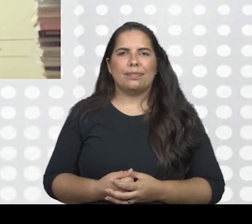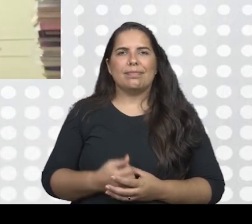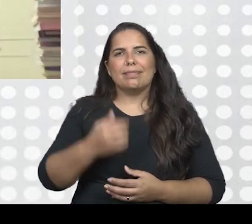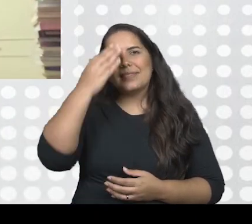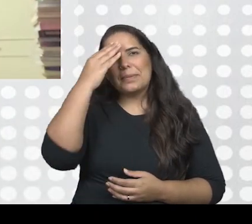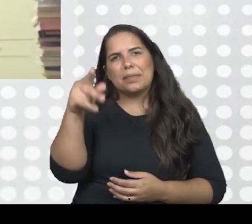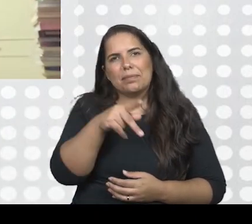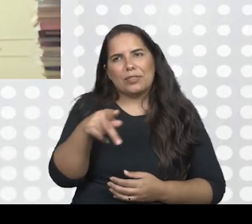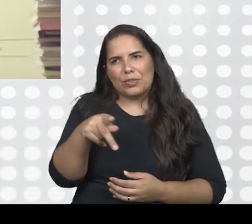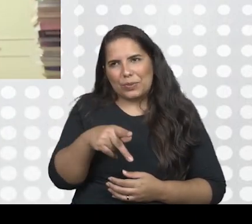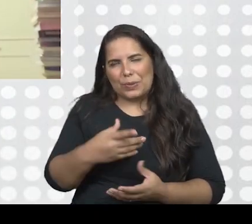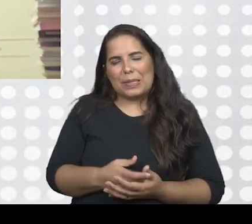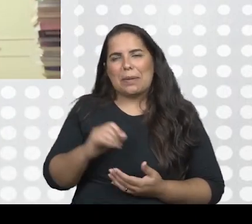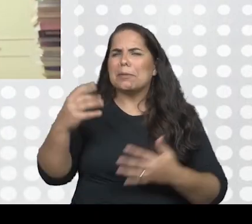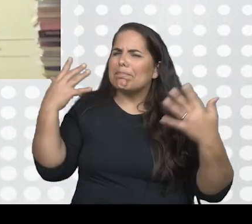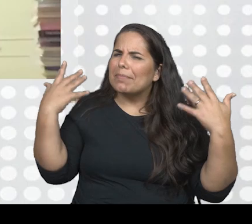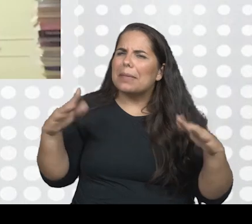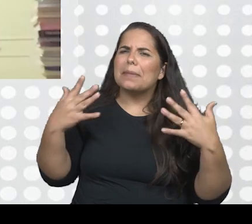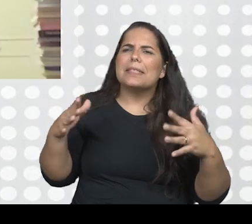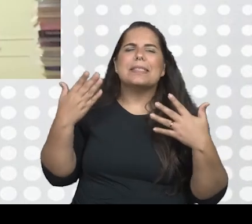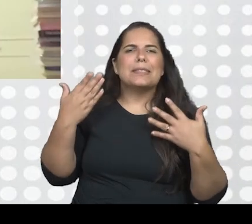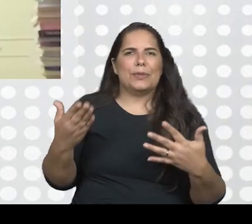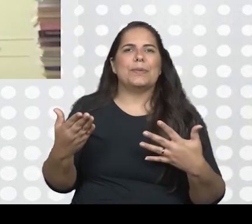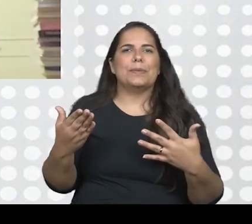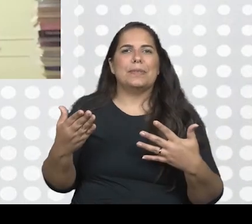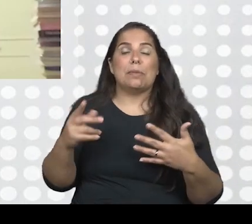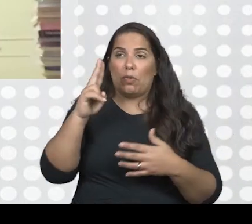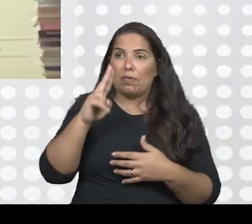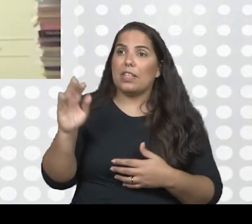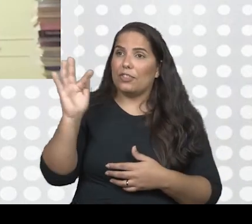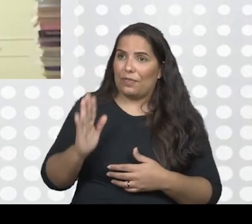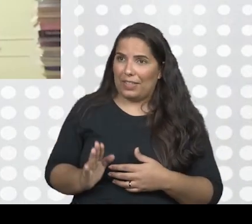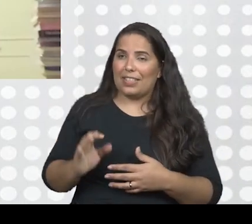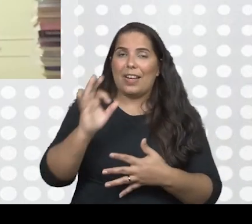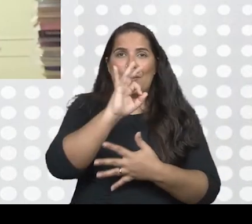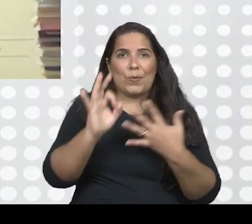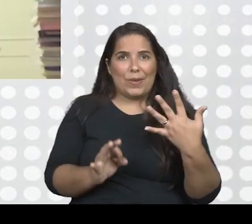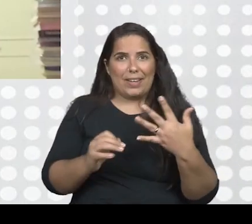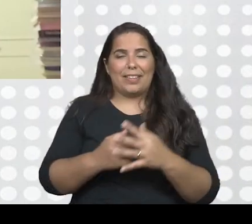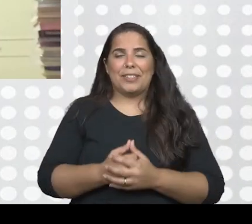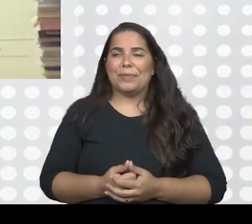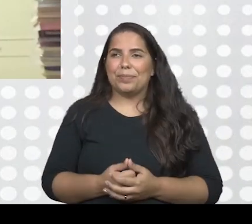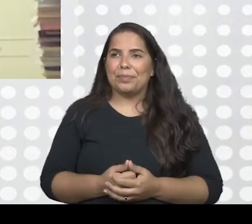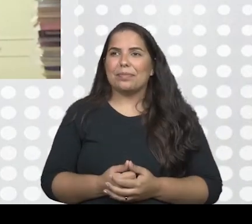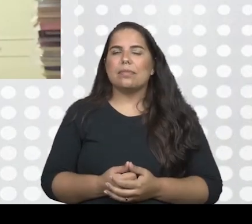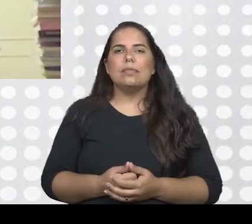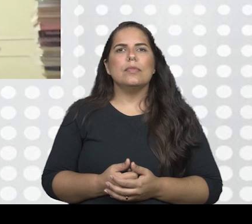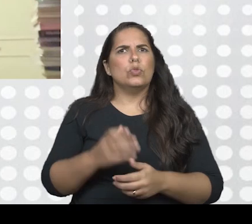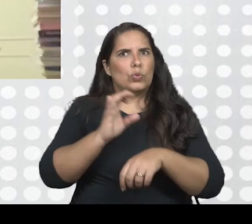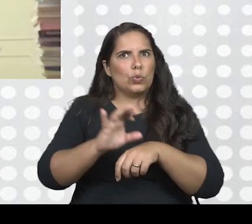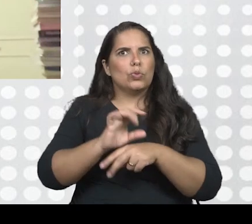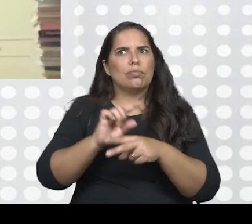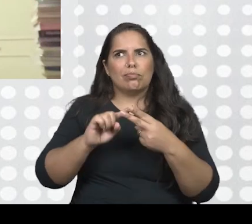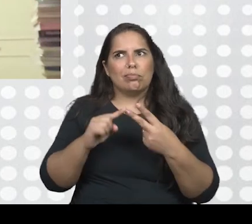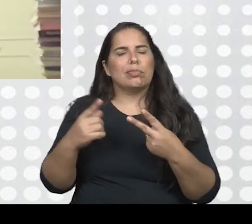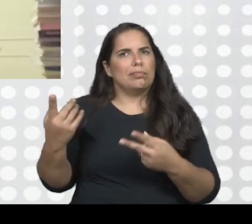Obrigada, professora. Aproveito e parabenizo também a Universidade Federal Rural do Rio de Janeiro. Acho que ambos os cursos demonstram